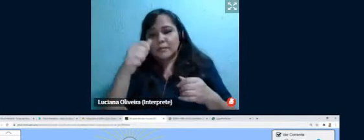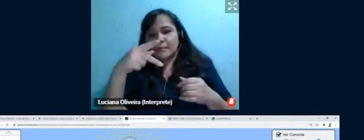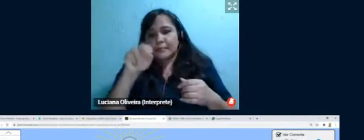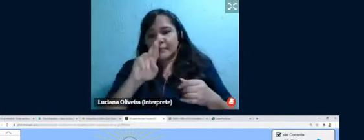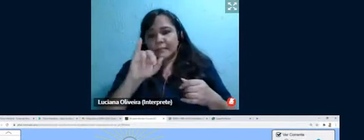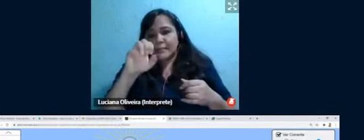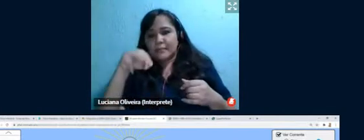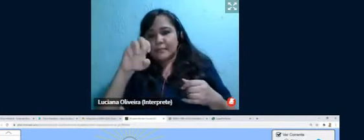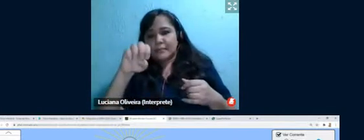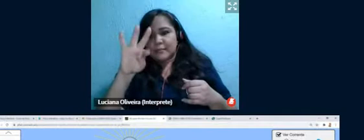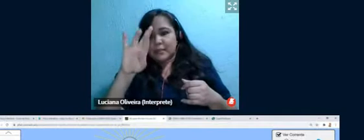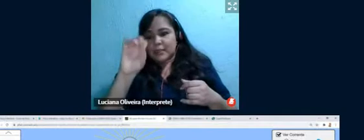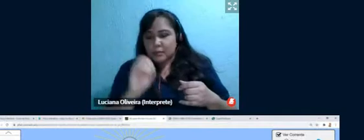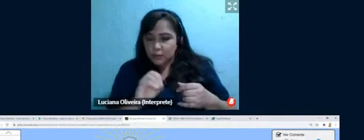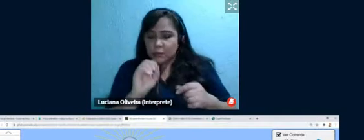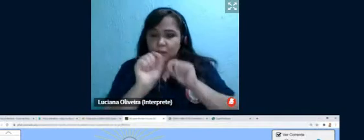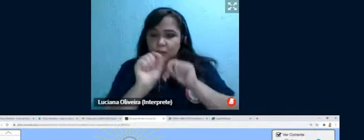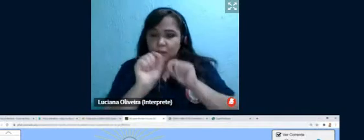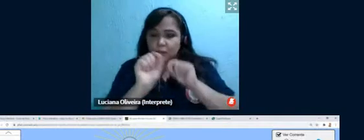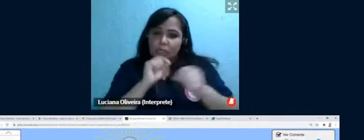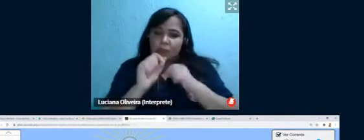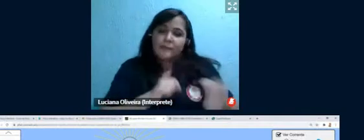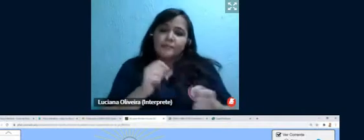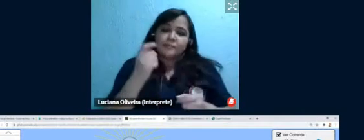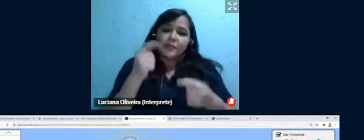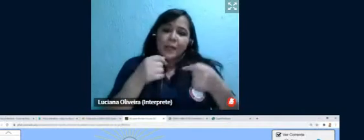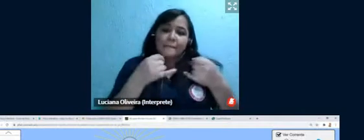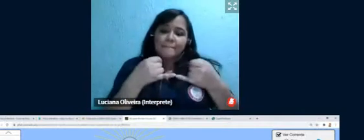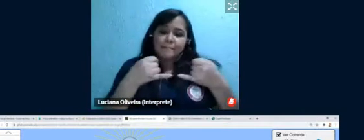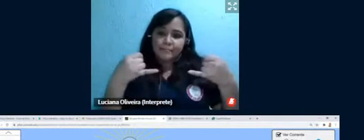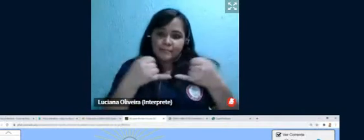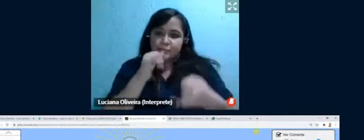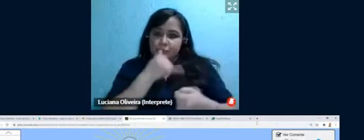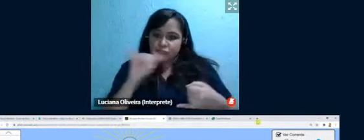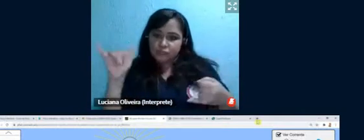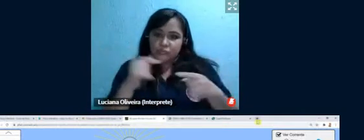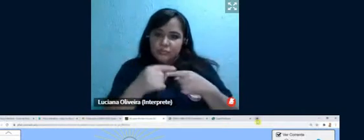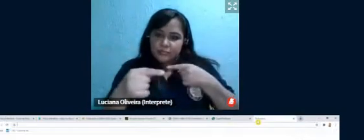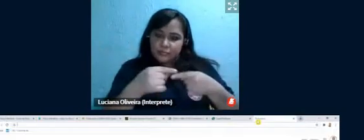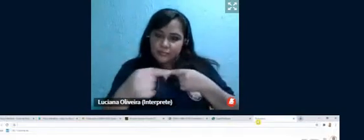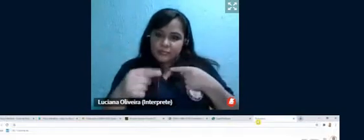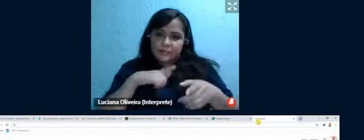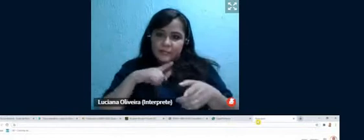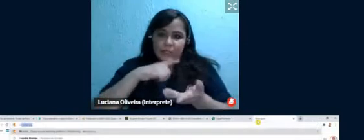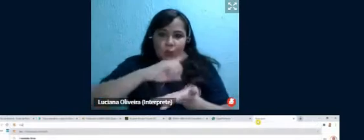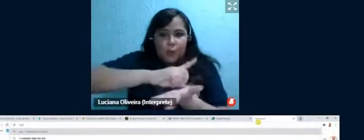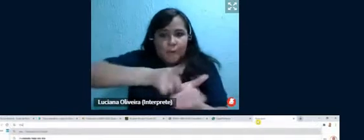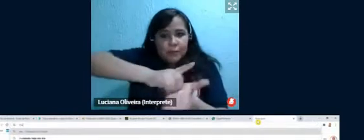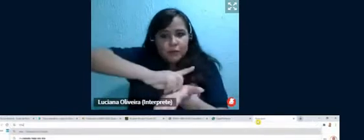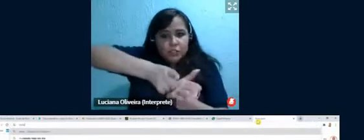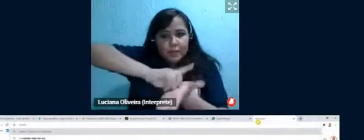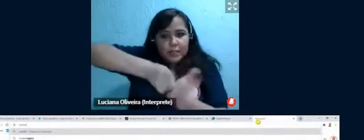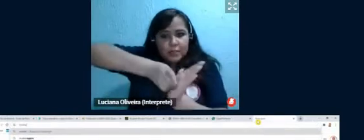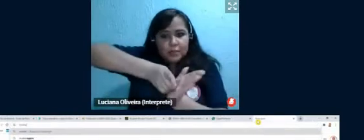para utilização em casa num dispositivo mais completo chamado multímetro. Vou abrir aqui só para mostrar para vocês